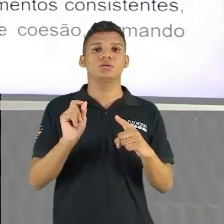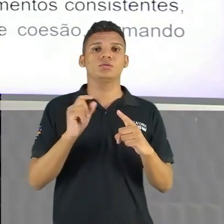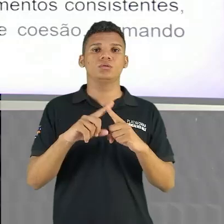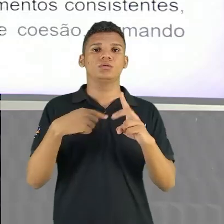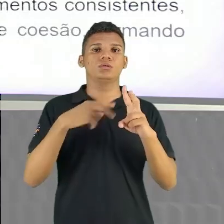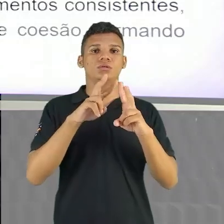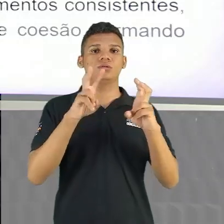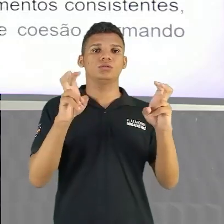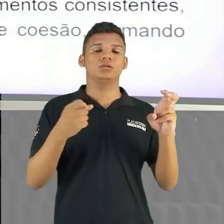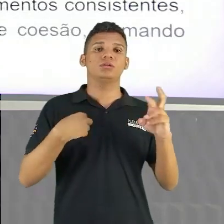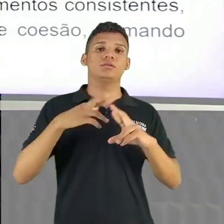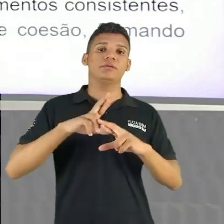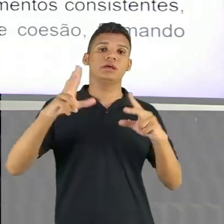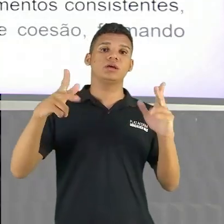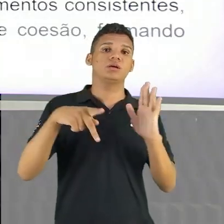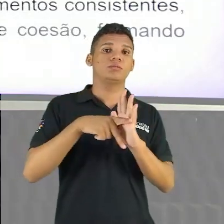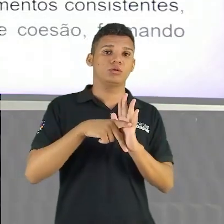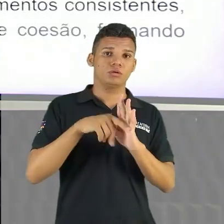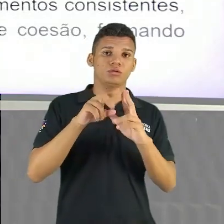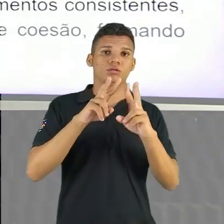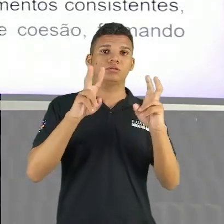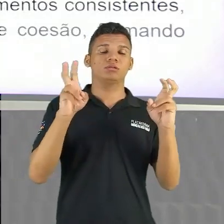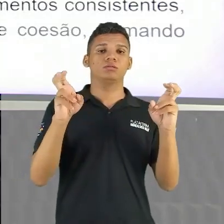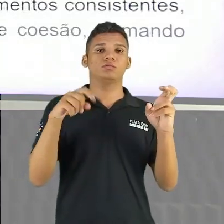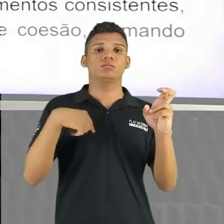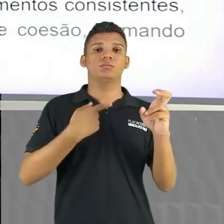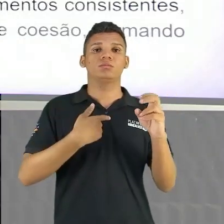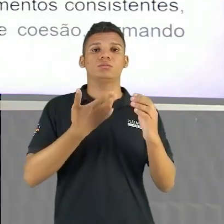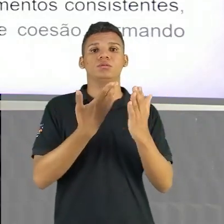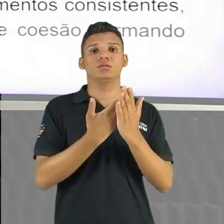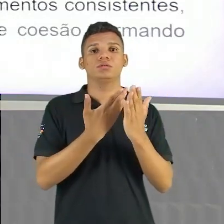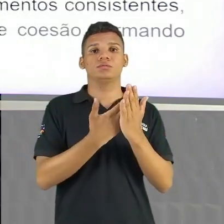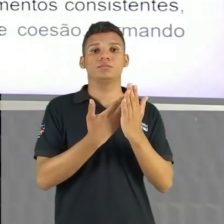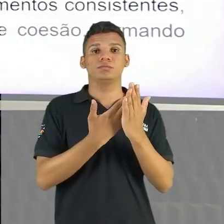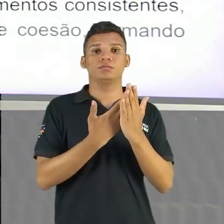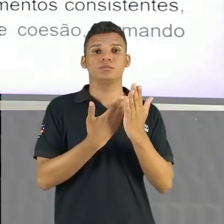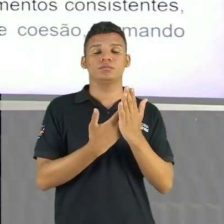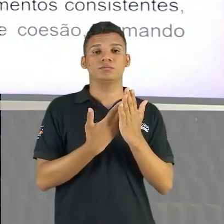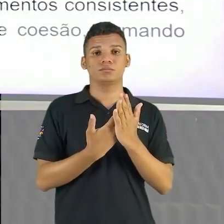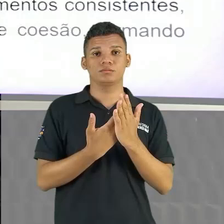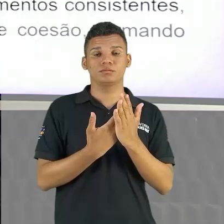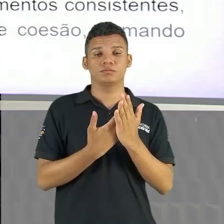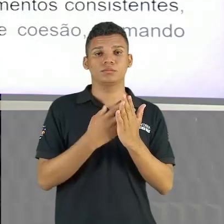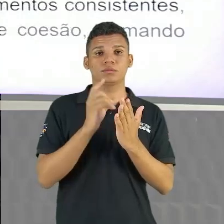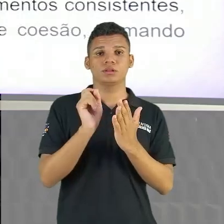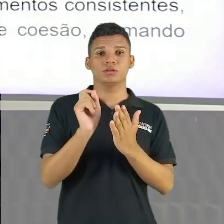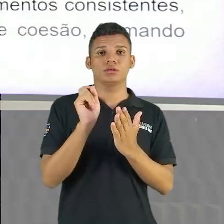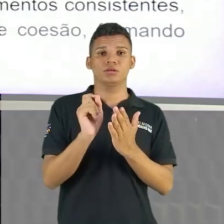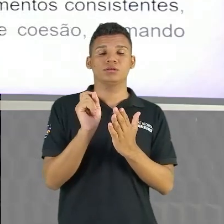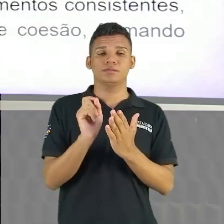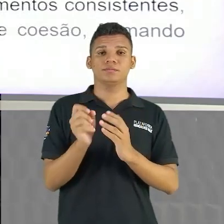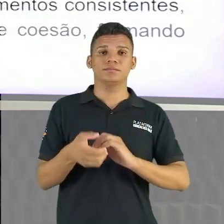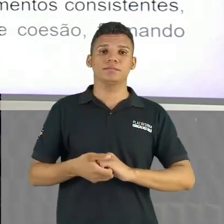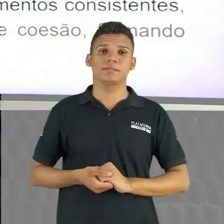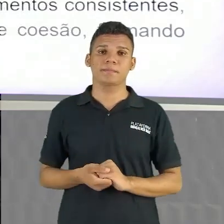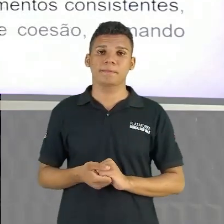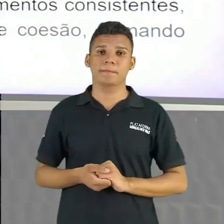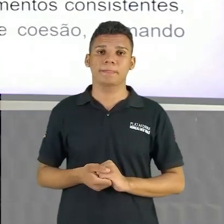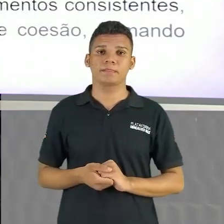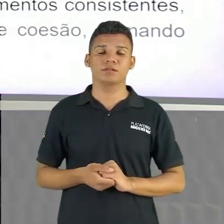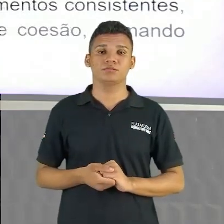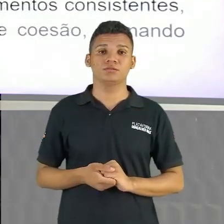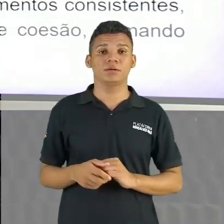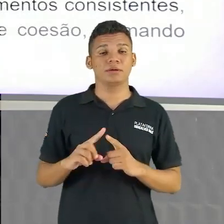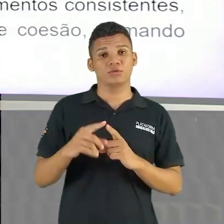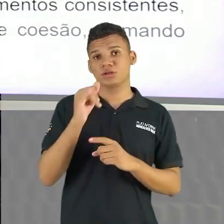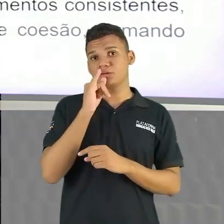diferente do assunto nós trabalharemos um recorte de um assunto que é maior